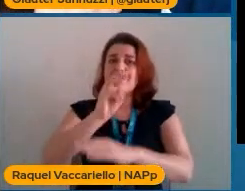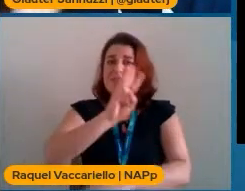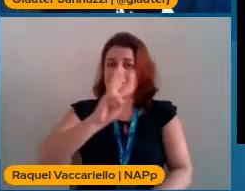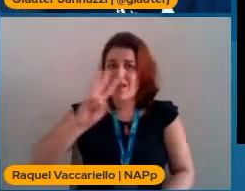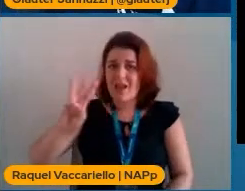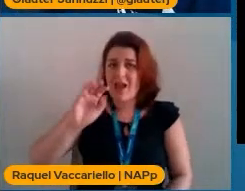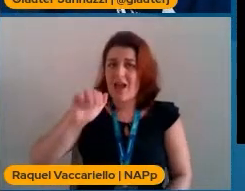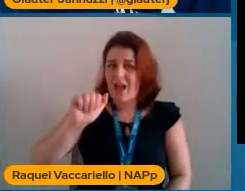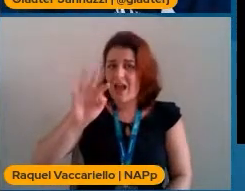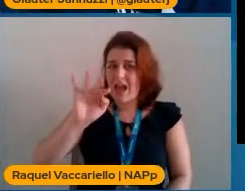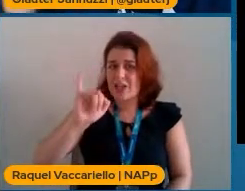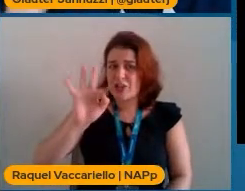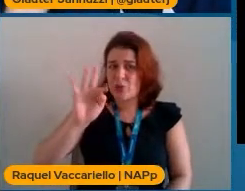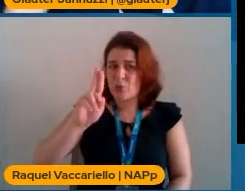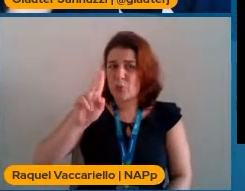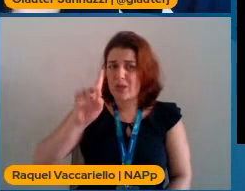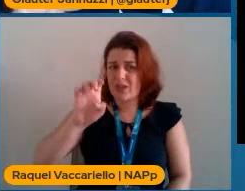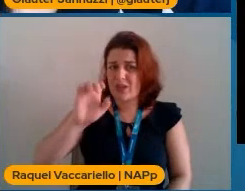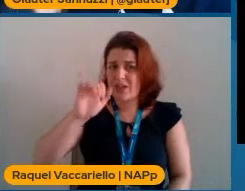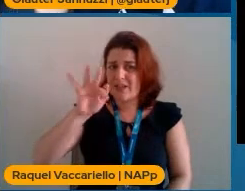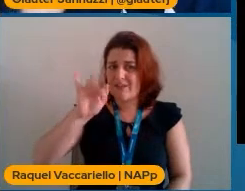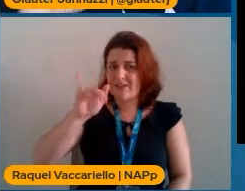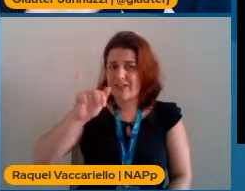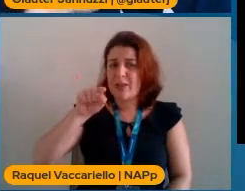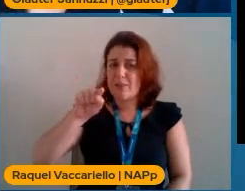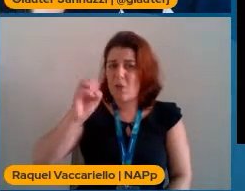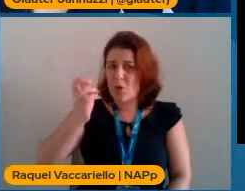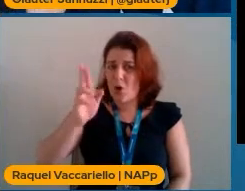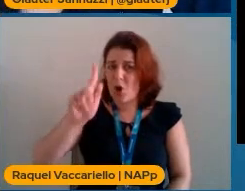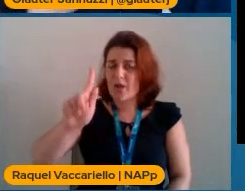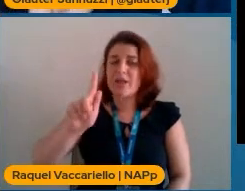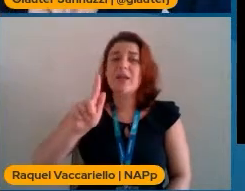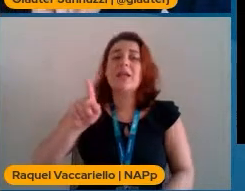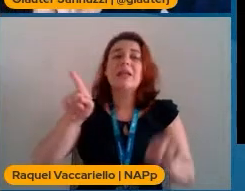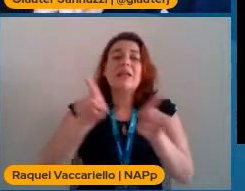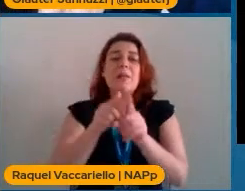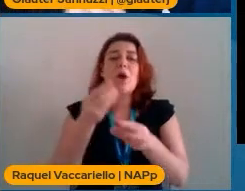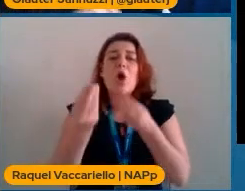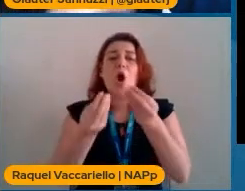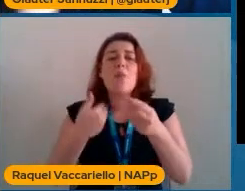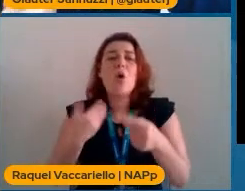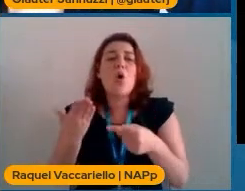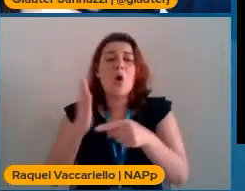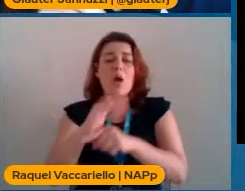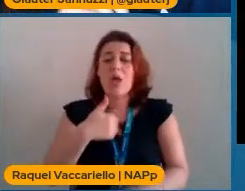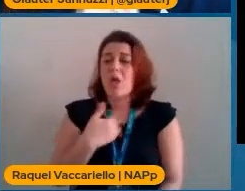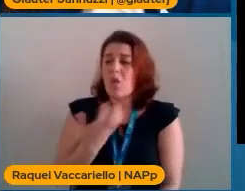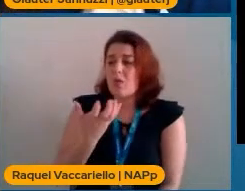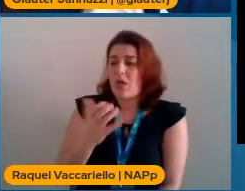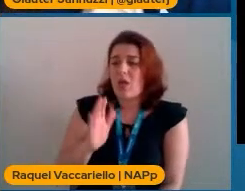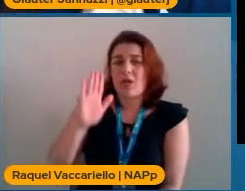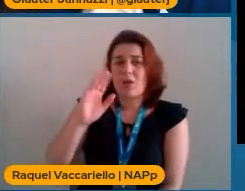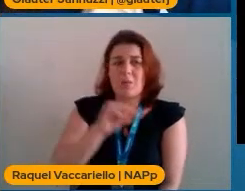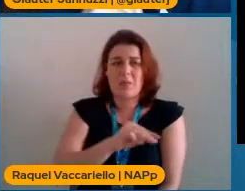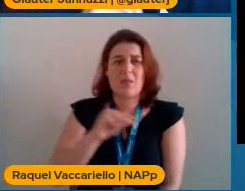www.atitudeinfinita.org e lá tem formas de contribuir. Aí você pode clicar lá e colocar: quero ser mentorado, né? Enfim,